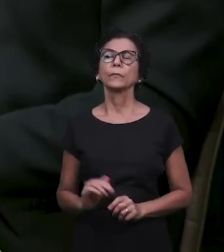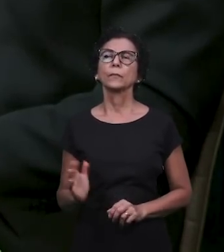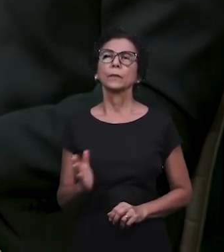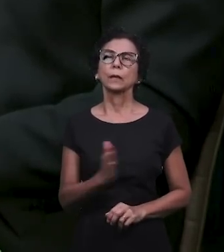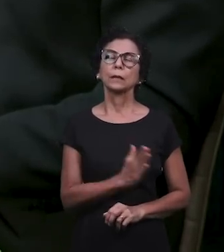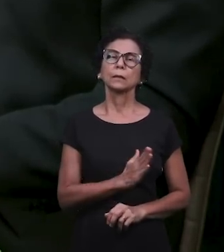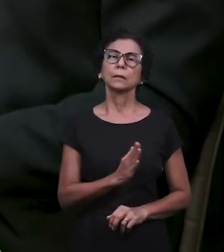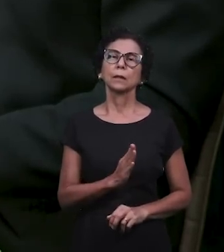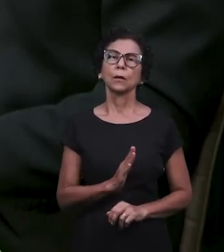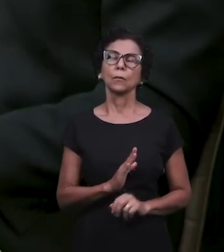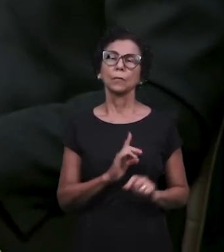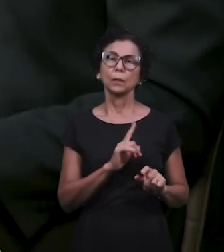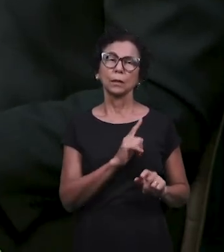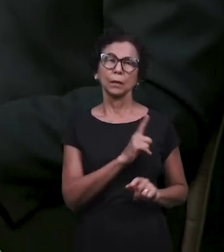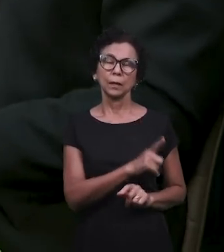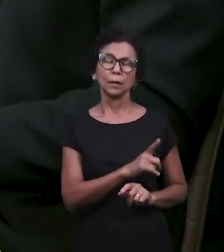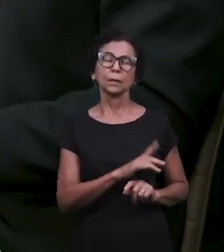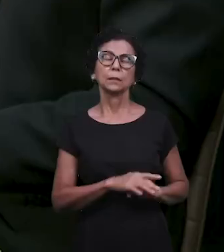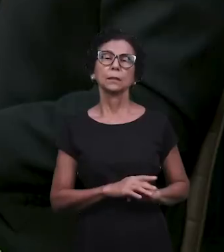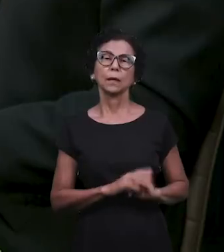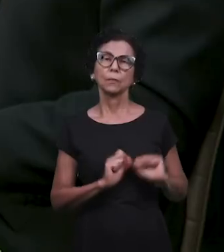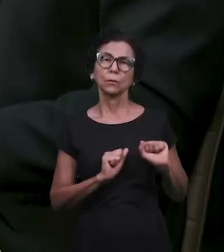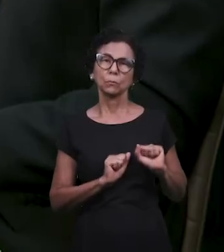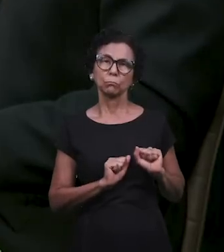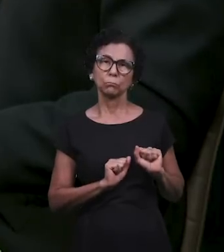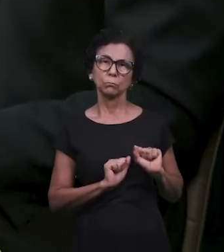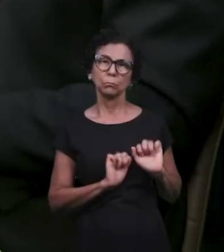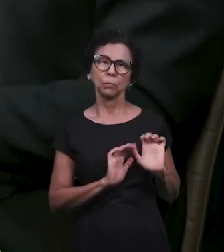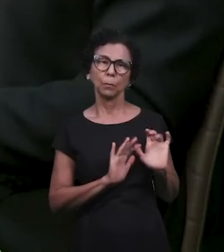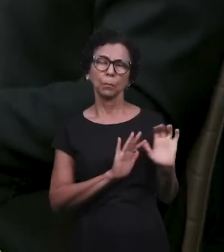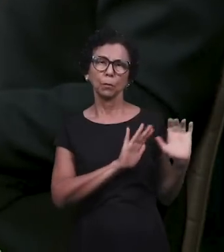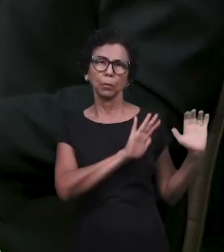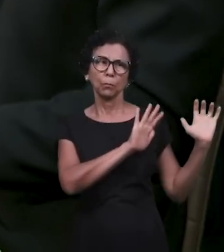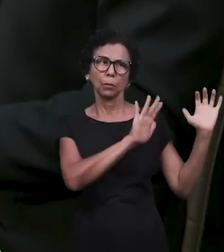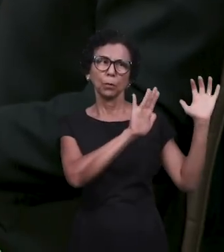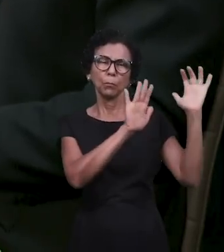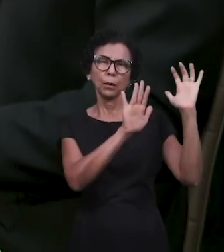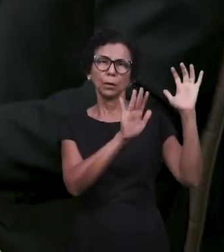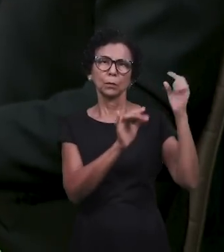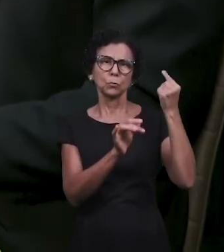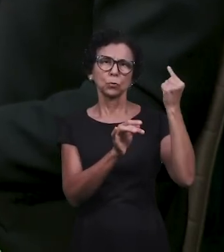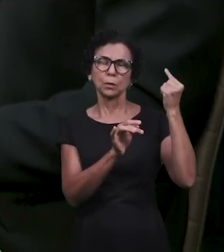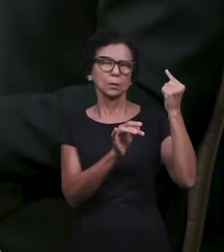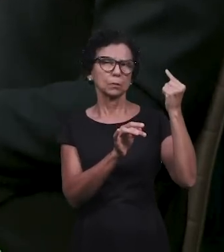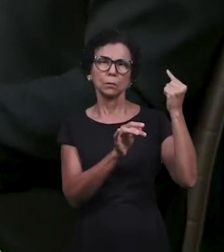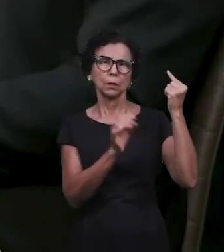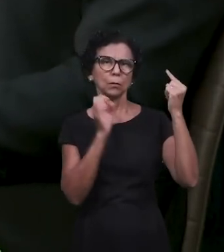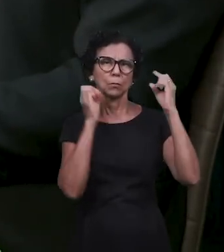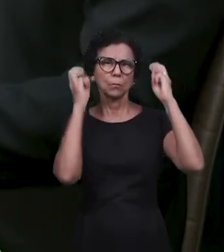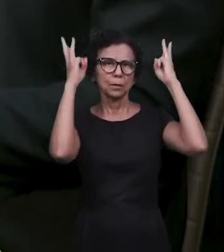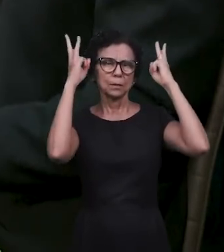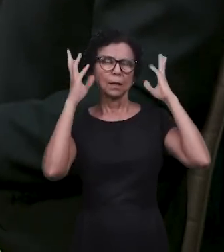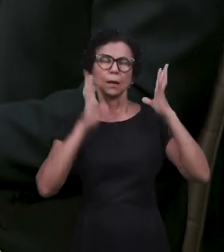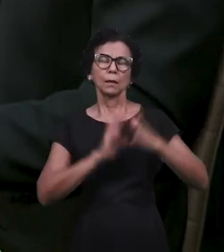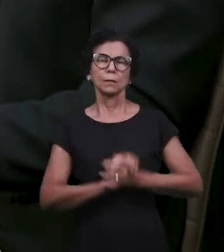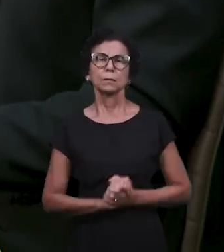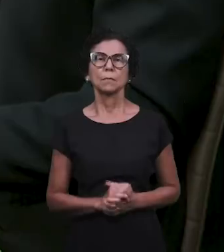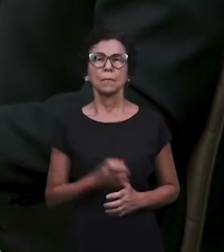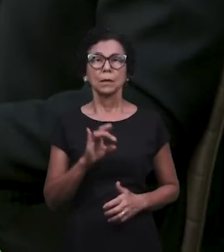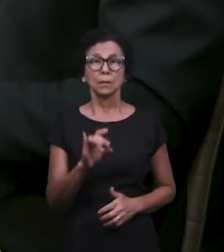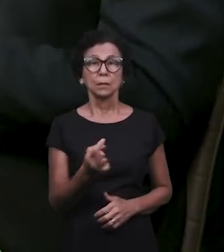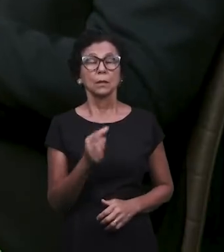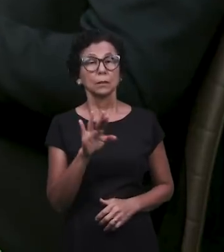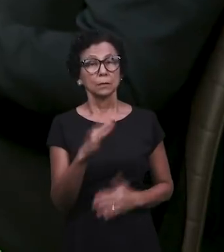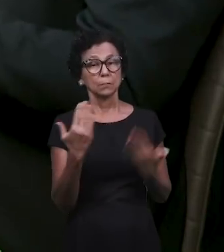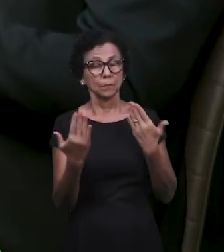Sozinho a gente é derrotado. Agora, no corpo o Senhor preserva.